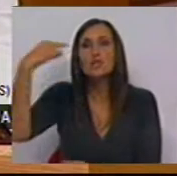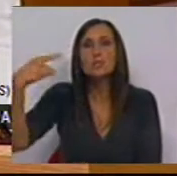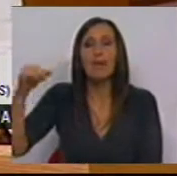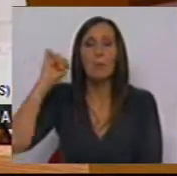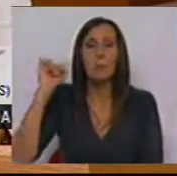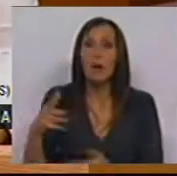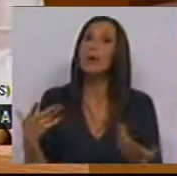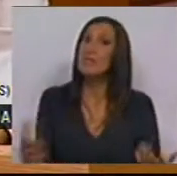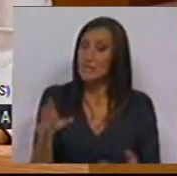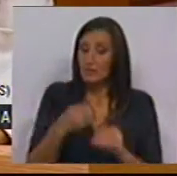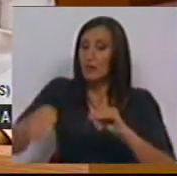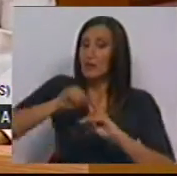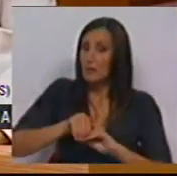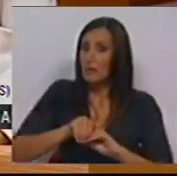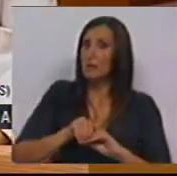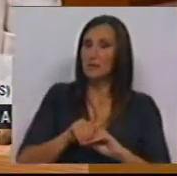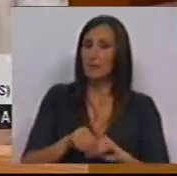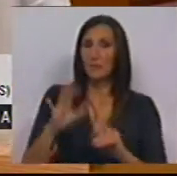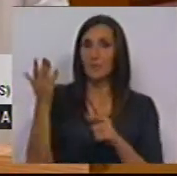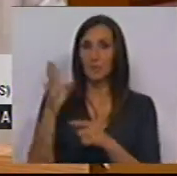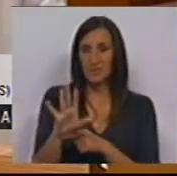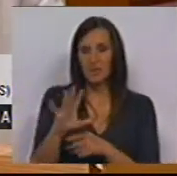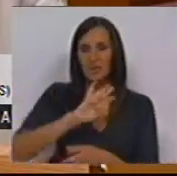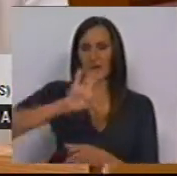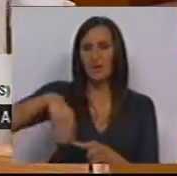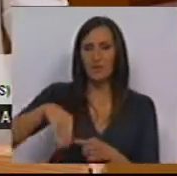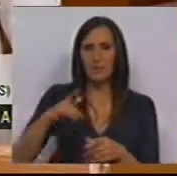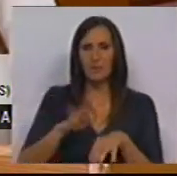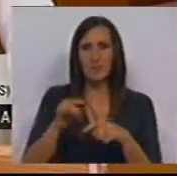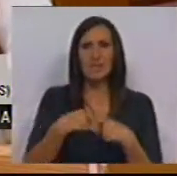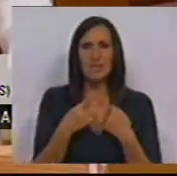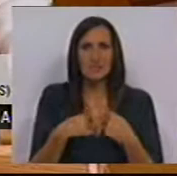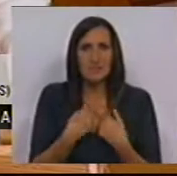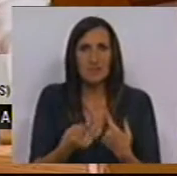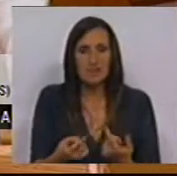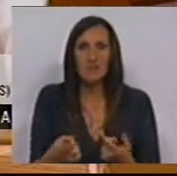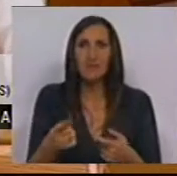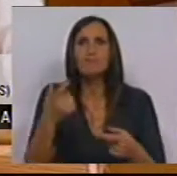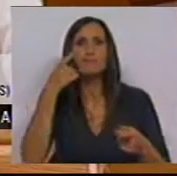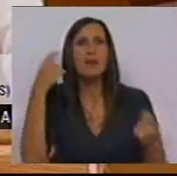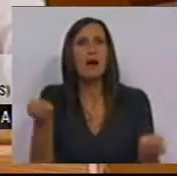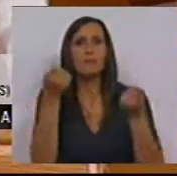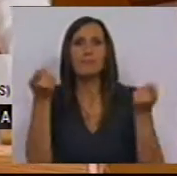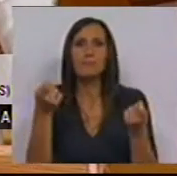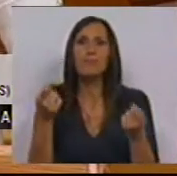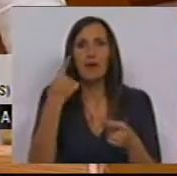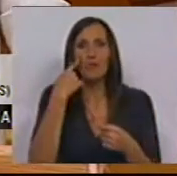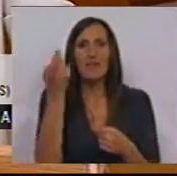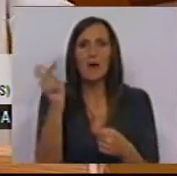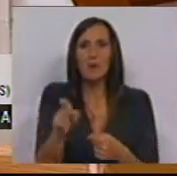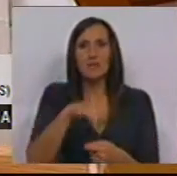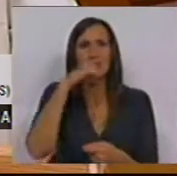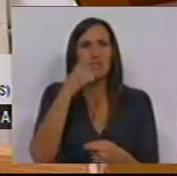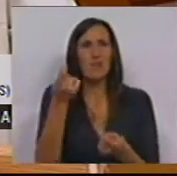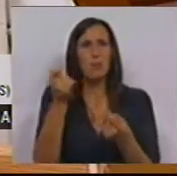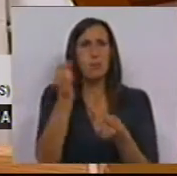especialidade. Tanto mais que o exemplo de envolvimento numa iniciativa legislativa popular ocorre com muito